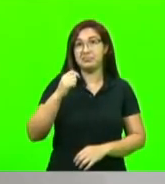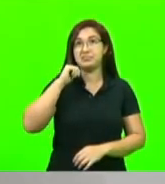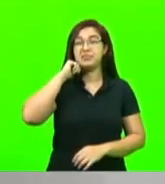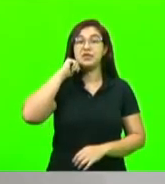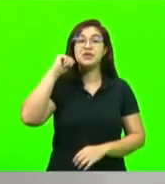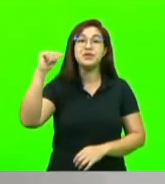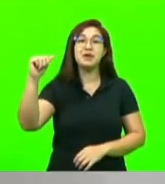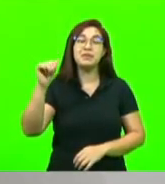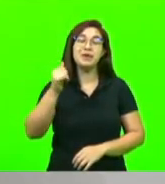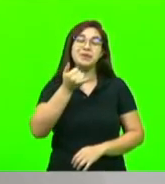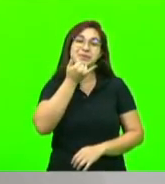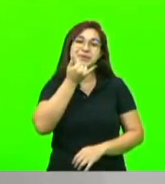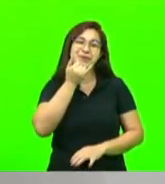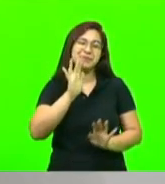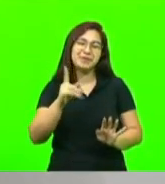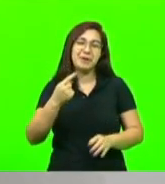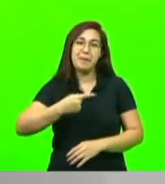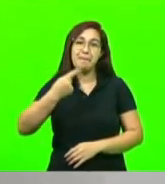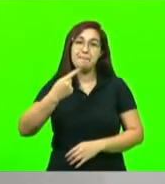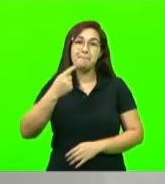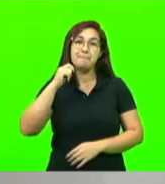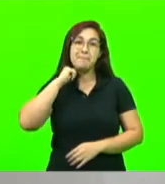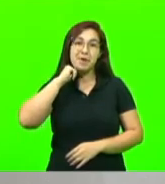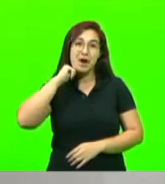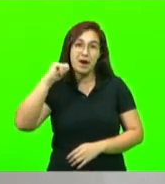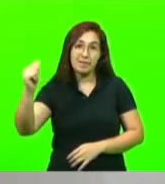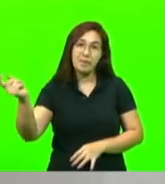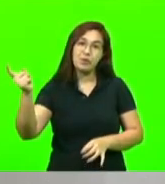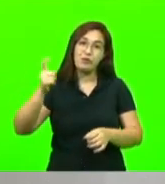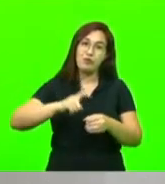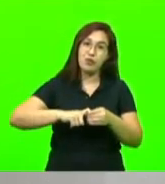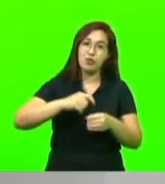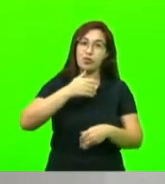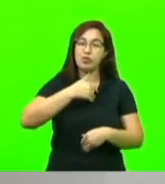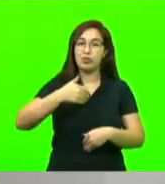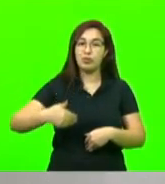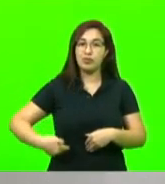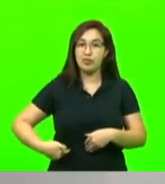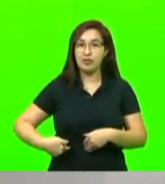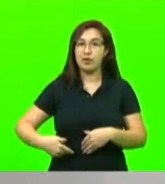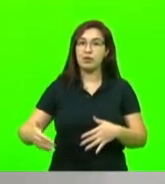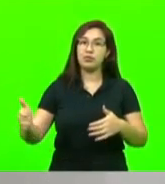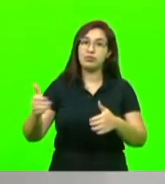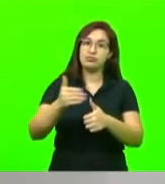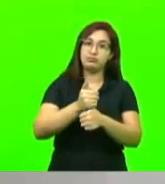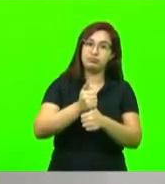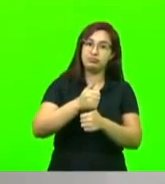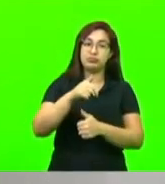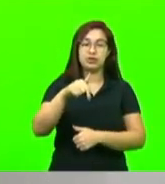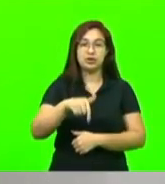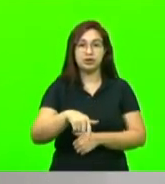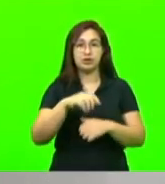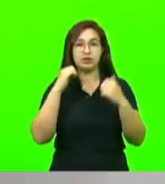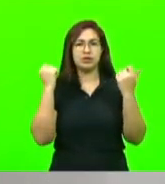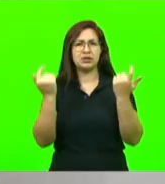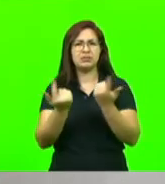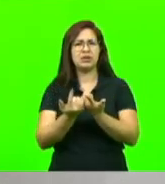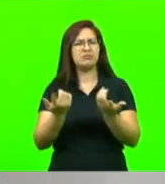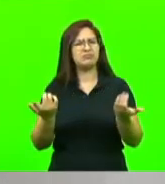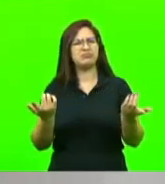aqui o deputado Ismael. Então, dia 1º de abril, volta o governador para assumir seu posto aqui na Assembleia. E aí eu me pergunto quem